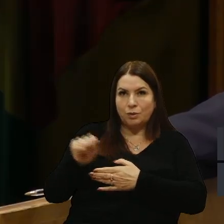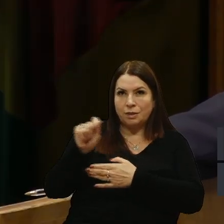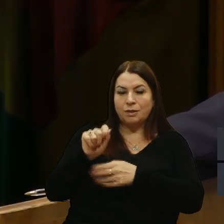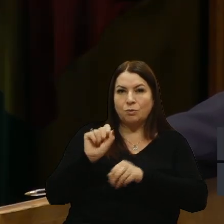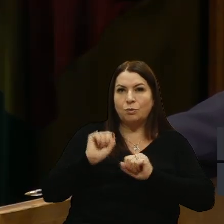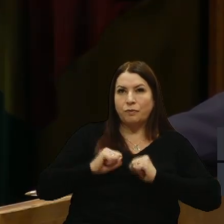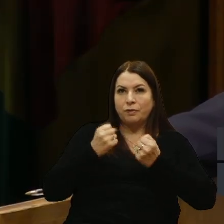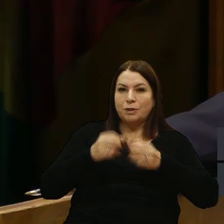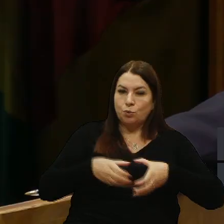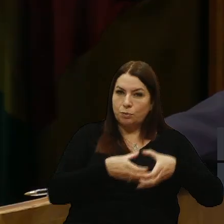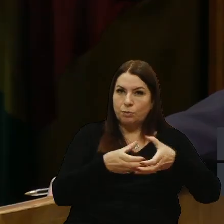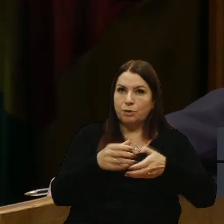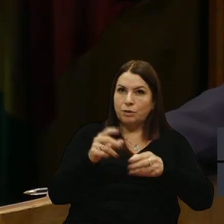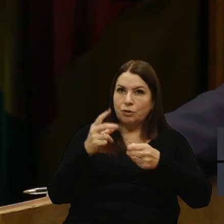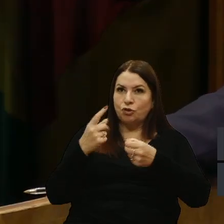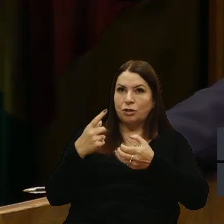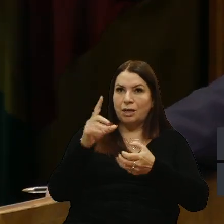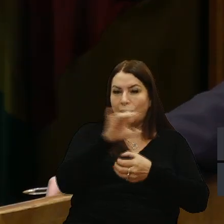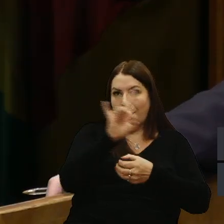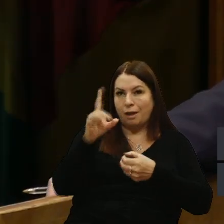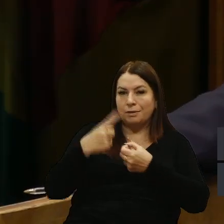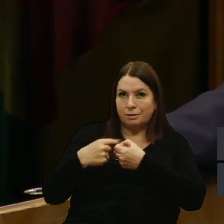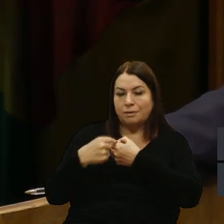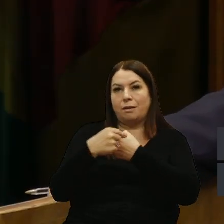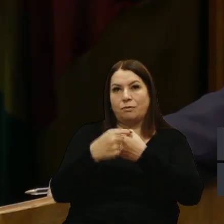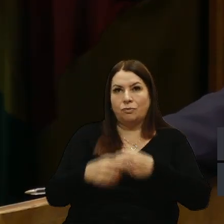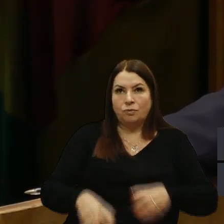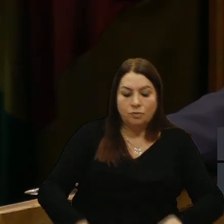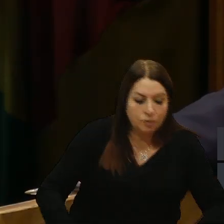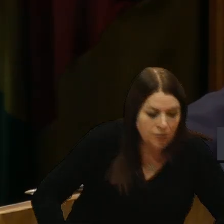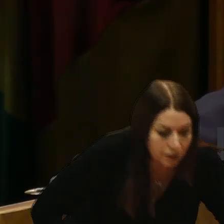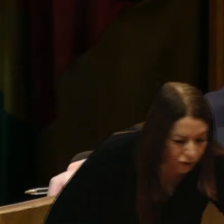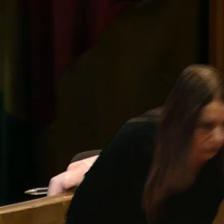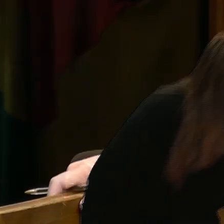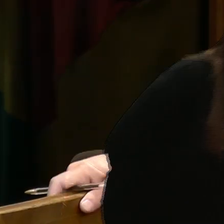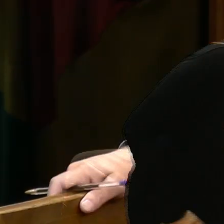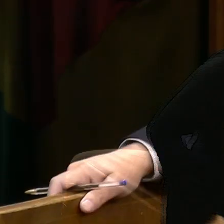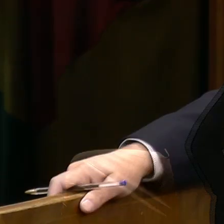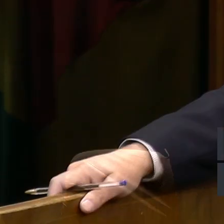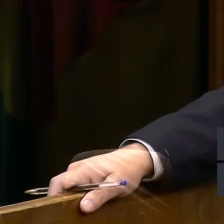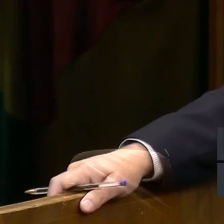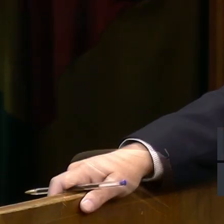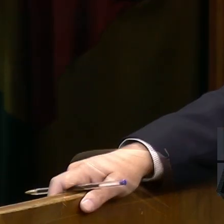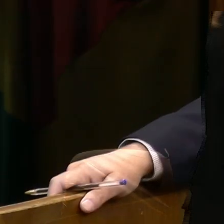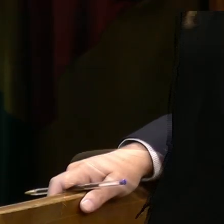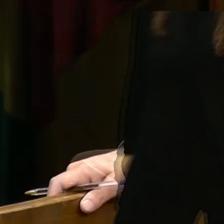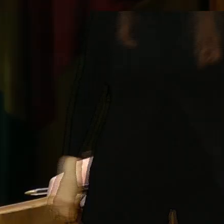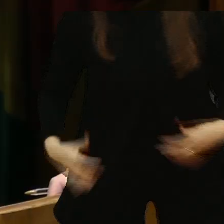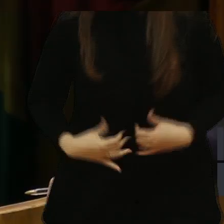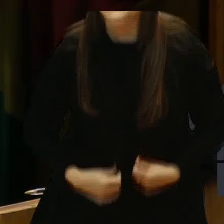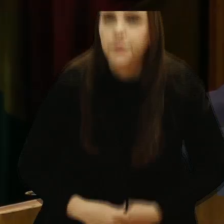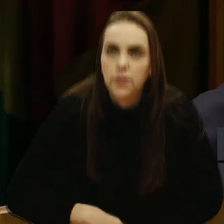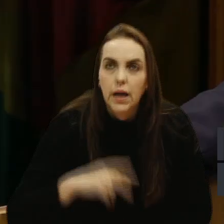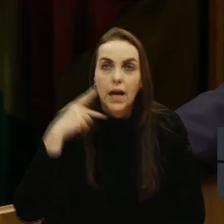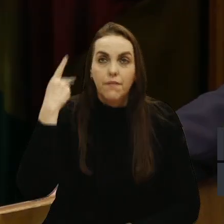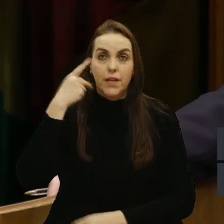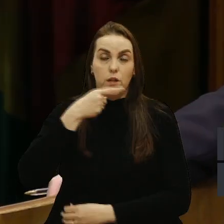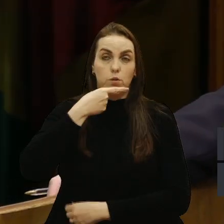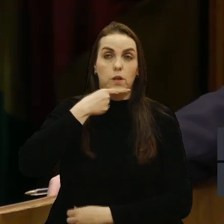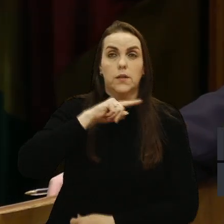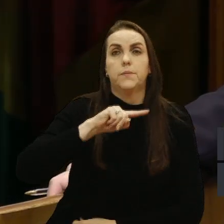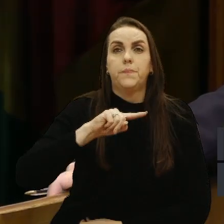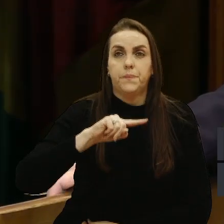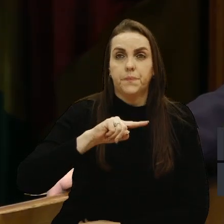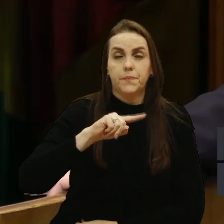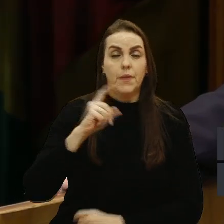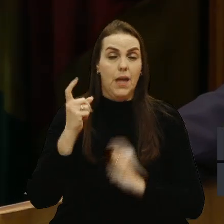do Saneamento Municipal dos Estados e do Brasil. Vereador Garbim, é